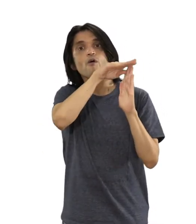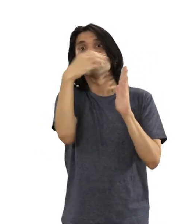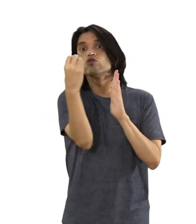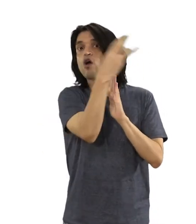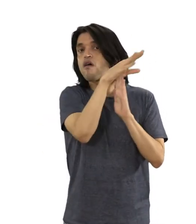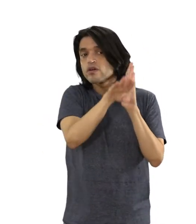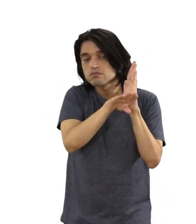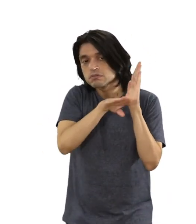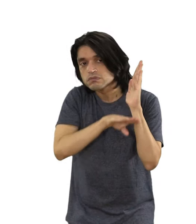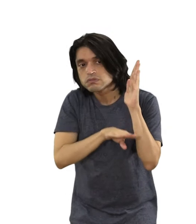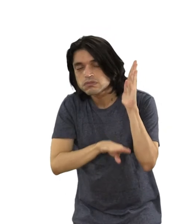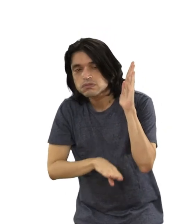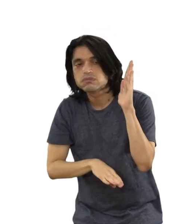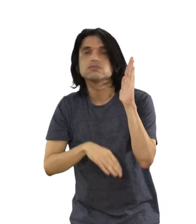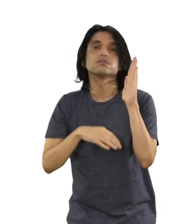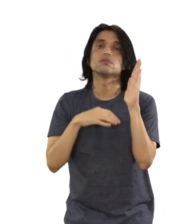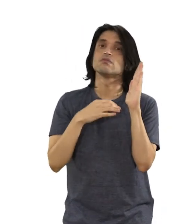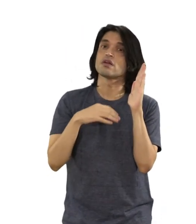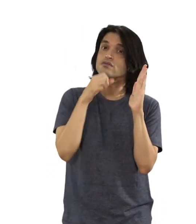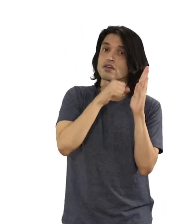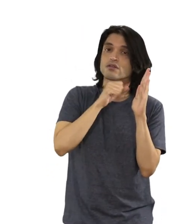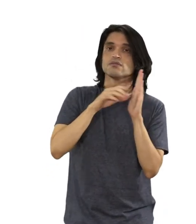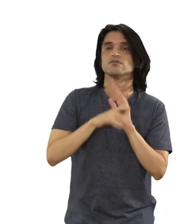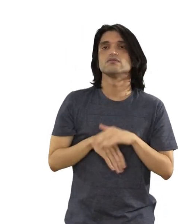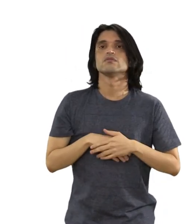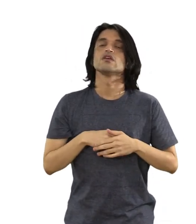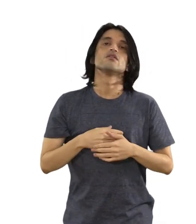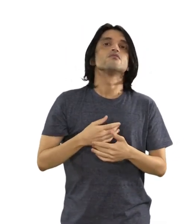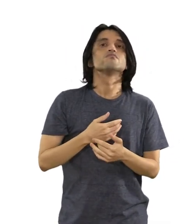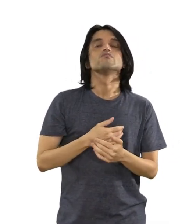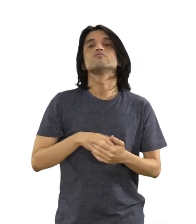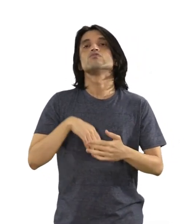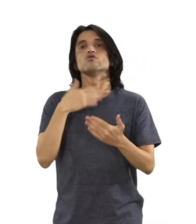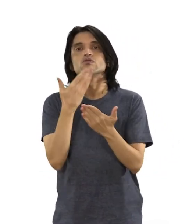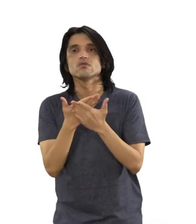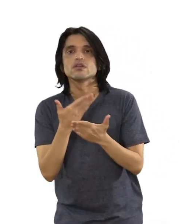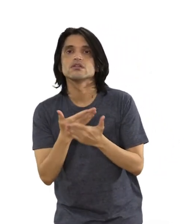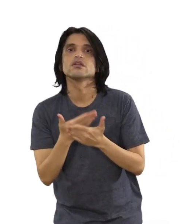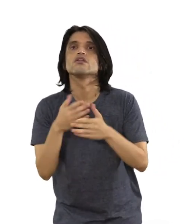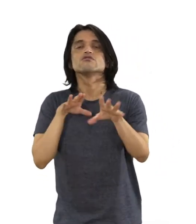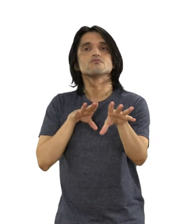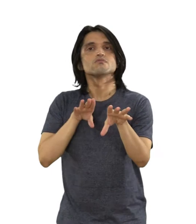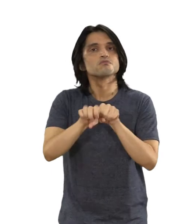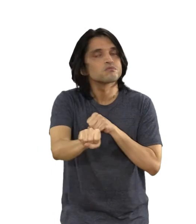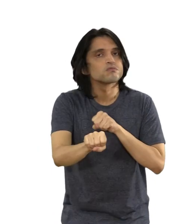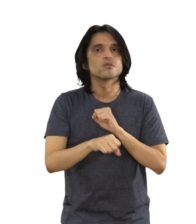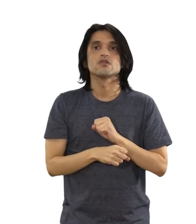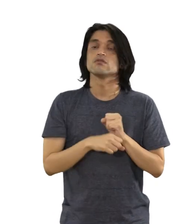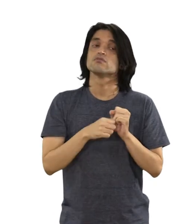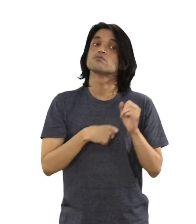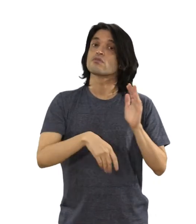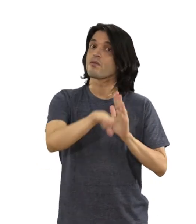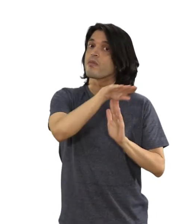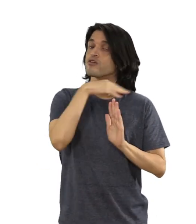Escolaridade: a instituição, o curso e ano de conclusão, da mais recente para a